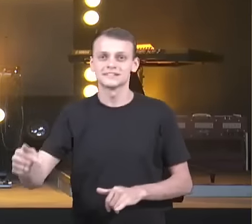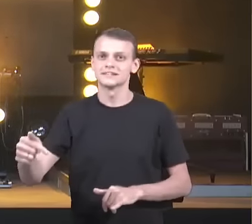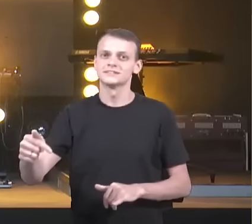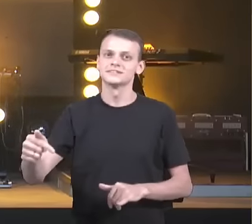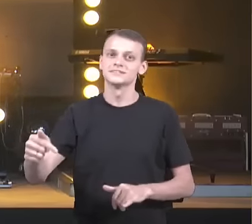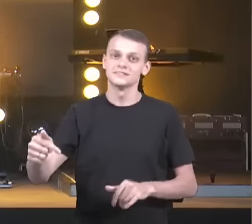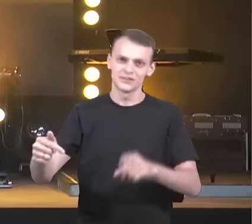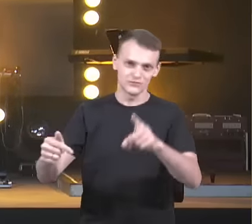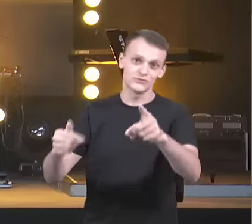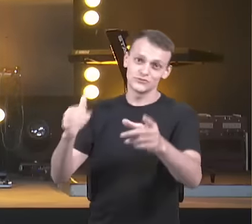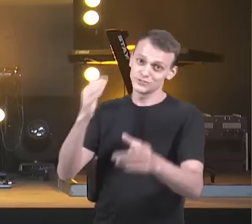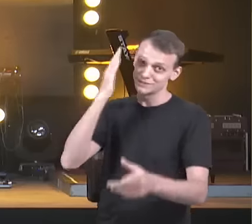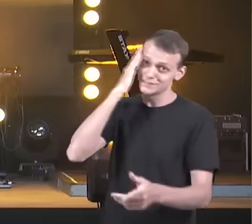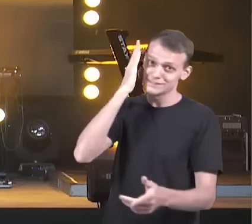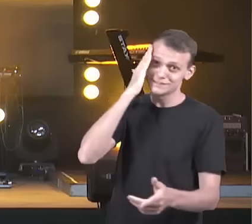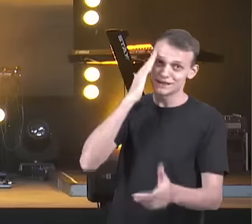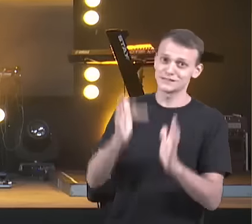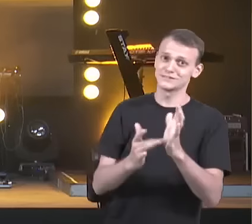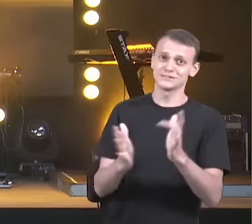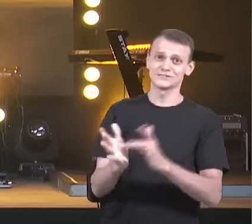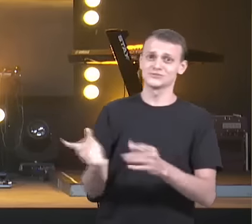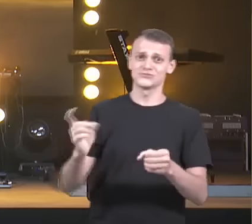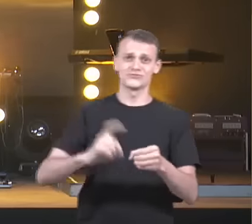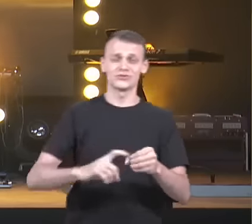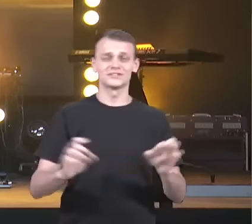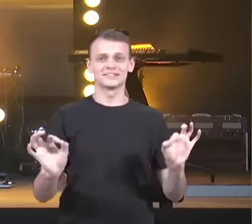Você sabe, obviamente, que Jesus ainda não veio.